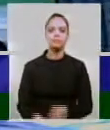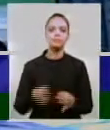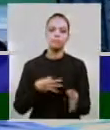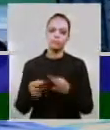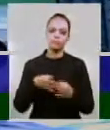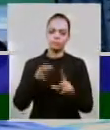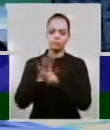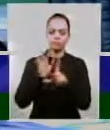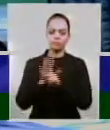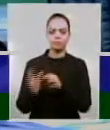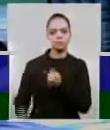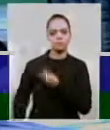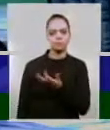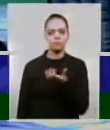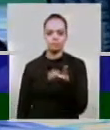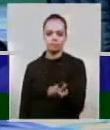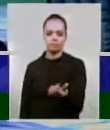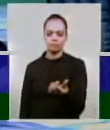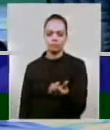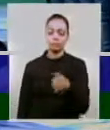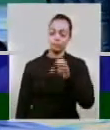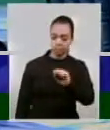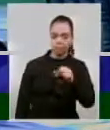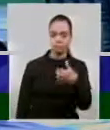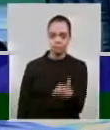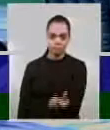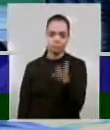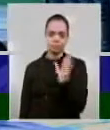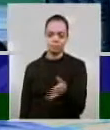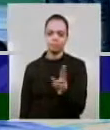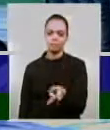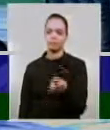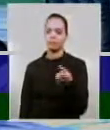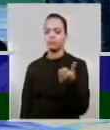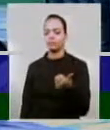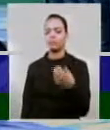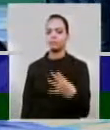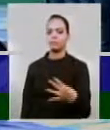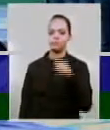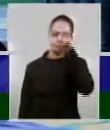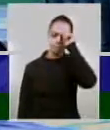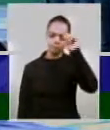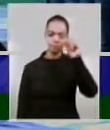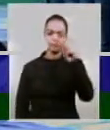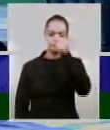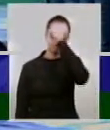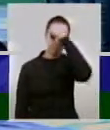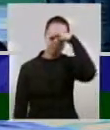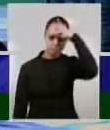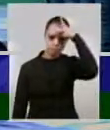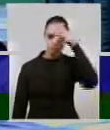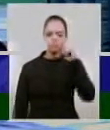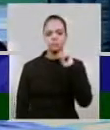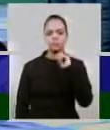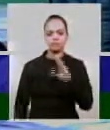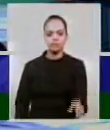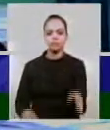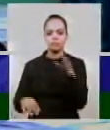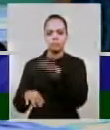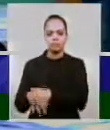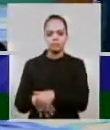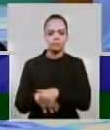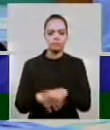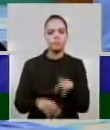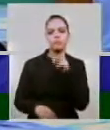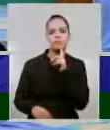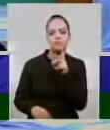Projeto de lei número 686 de 2014, ainda do prefeito municipal, que inclui no calendário